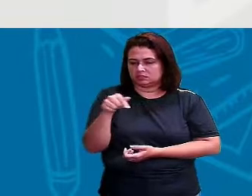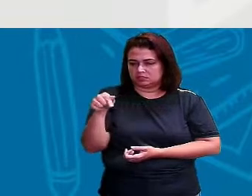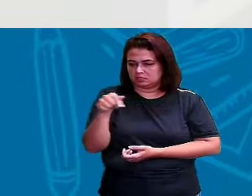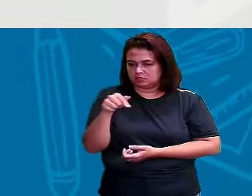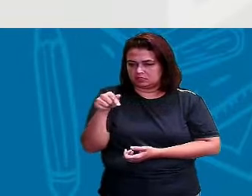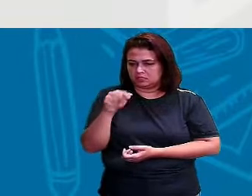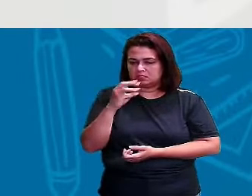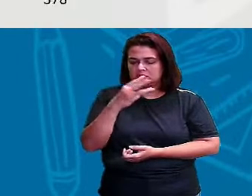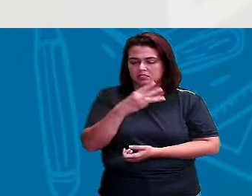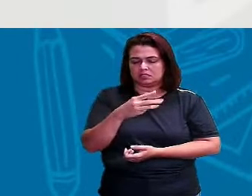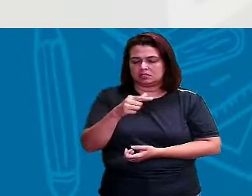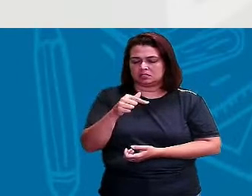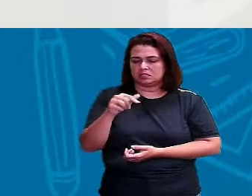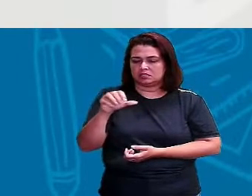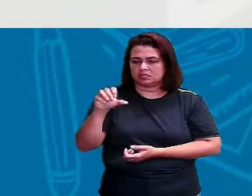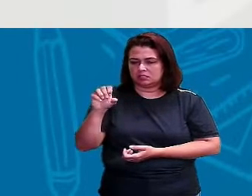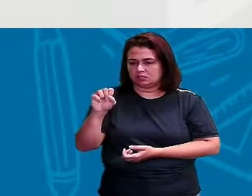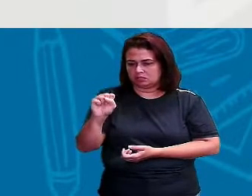377,